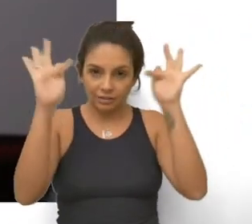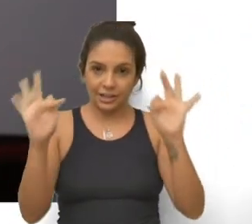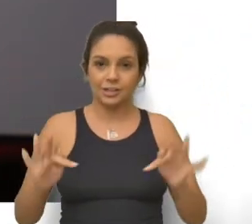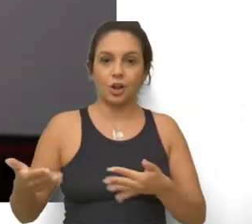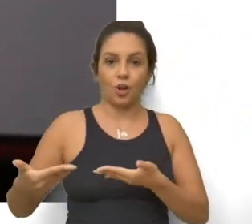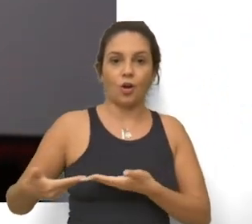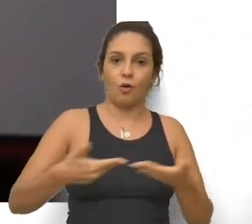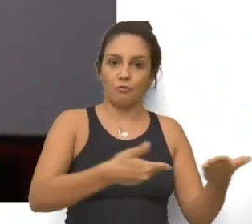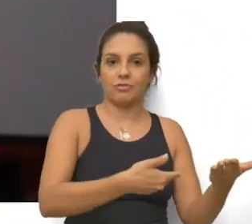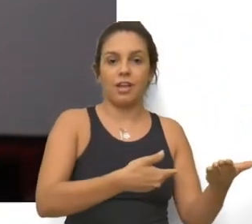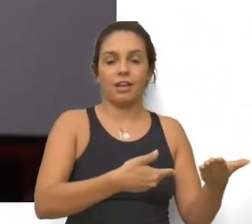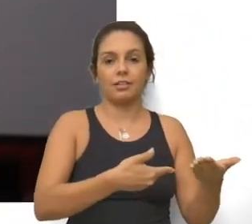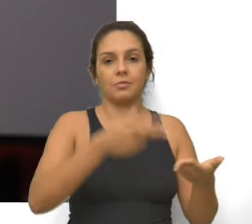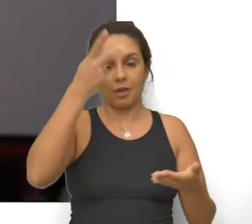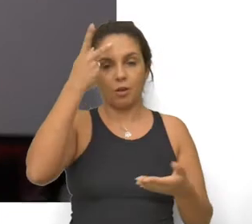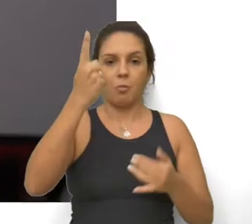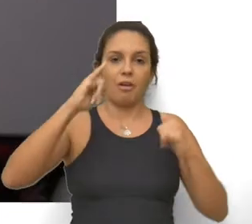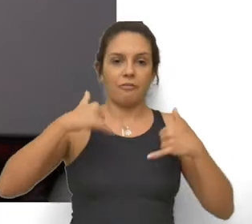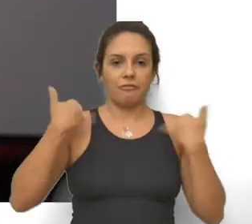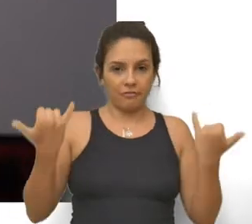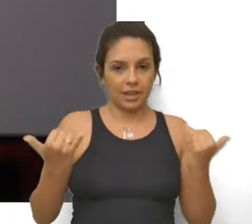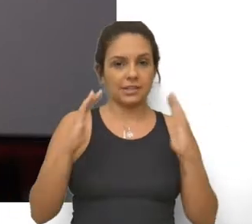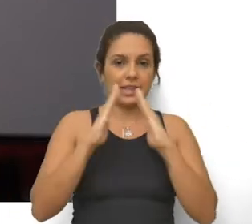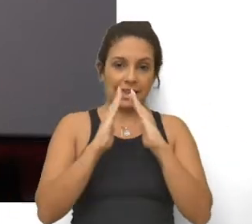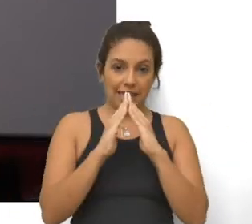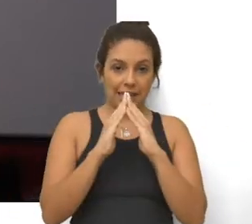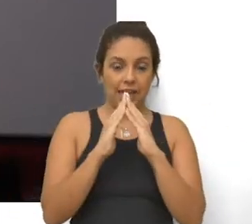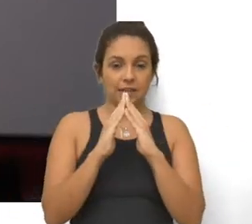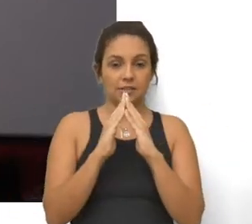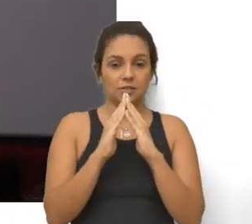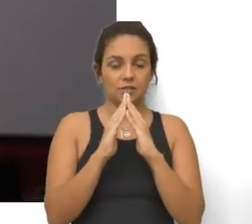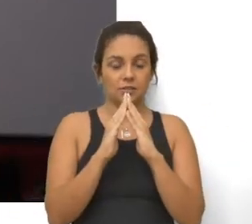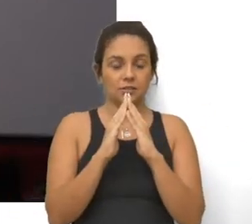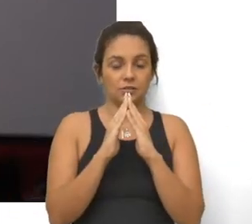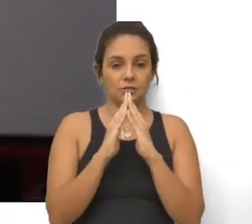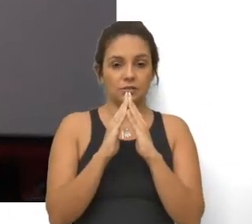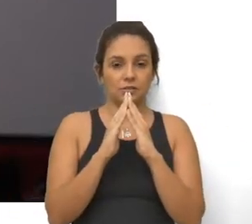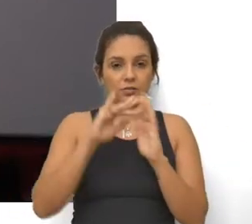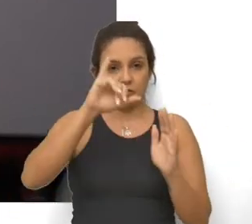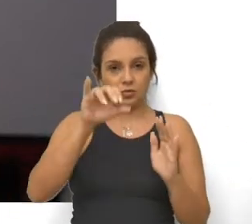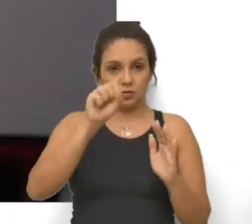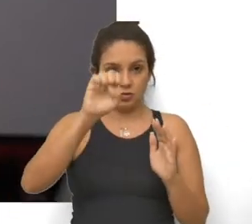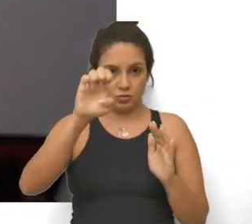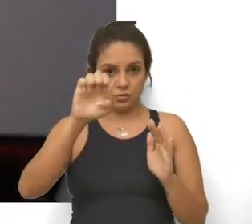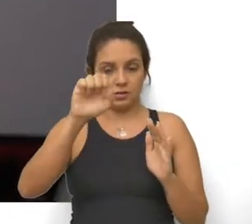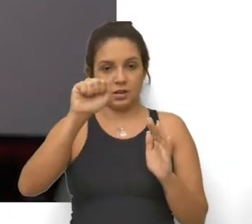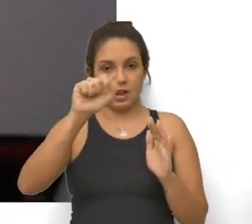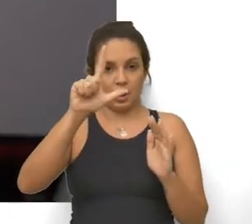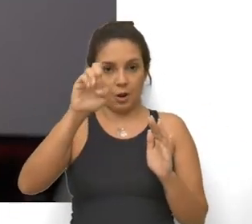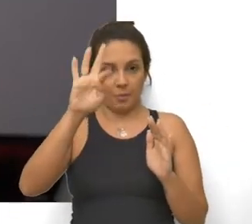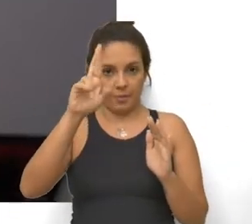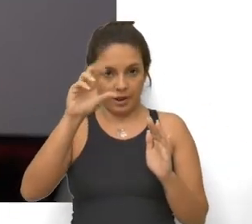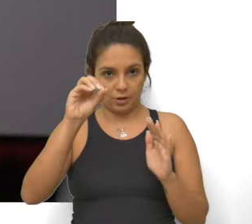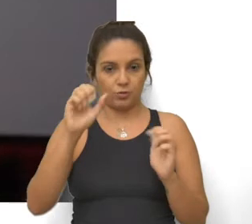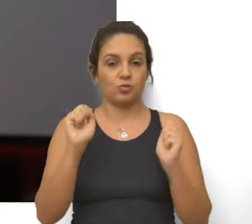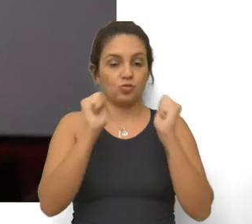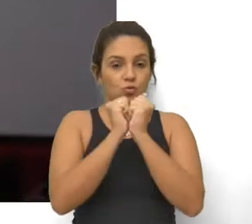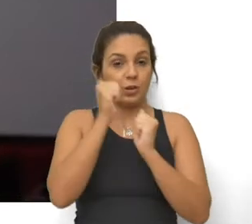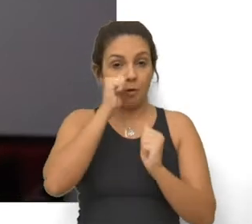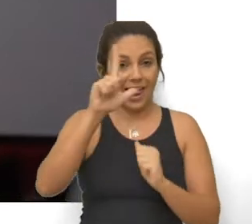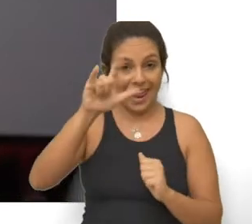de ser convidada para uma festa na casa do José Alberto Nemer e da Linda